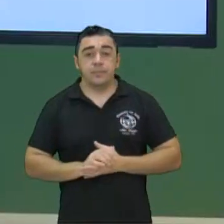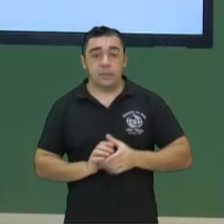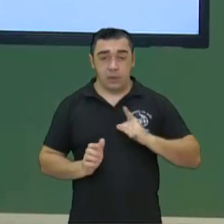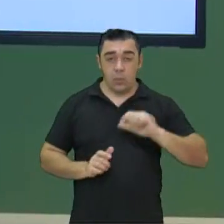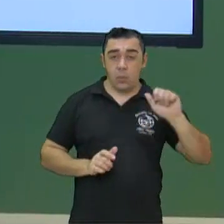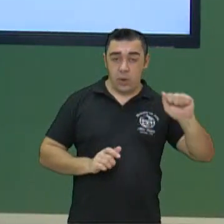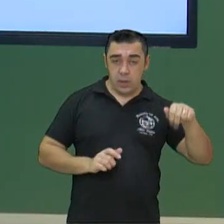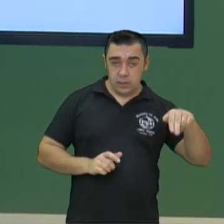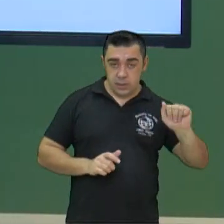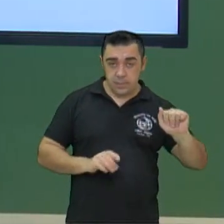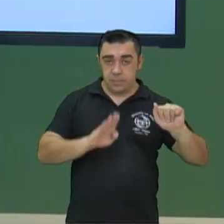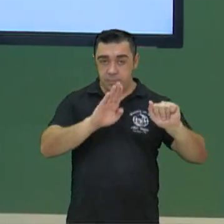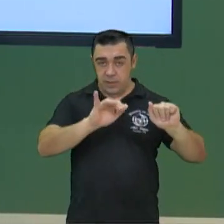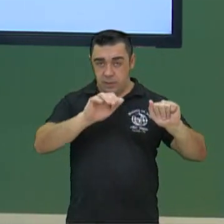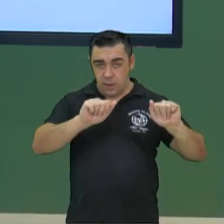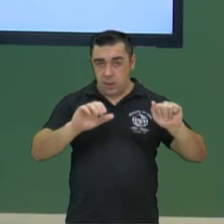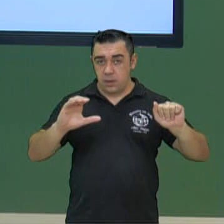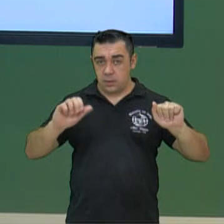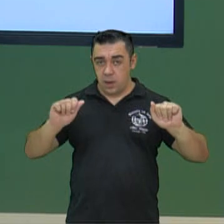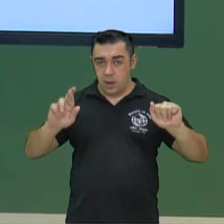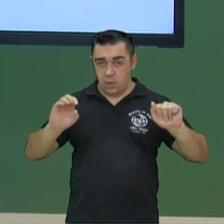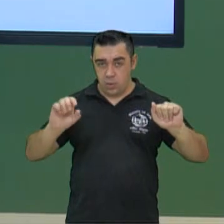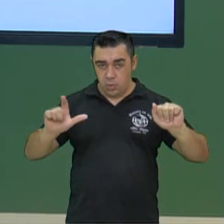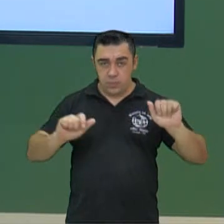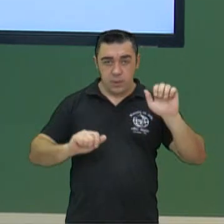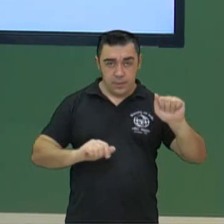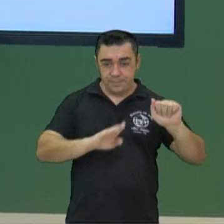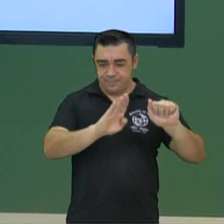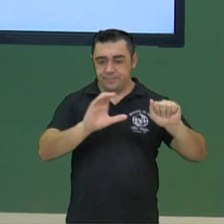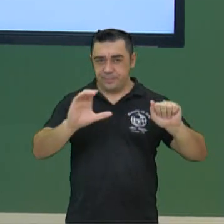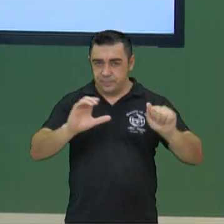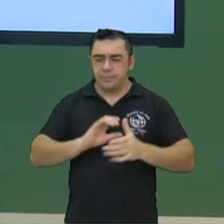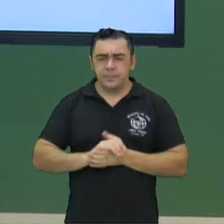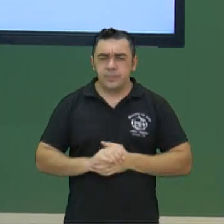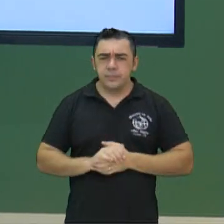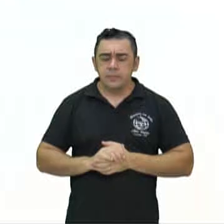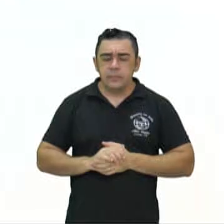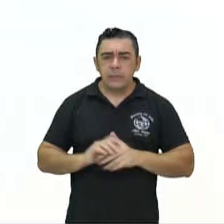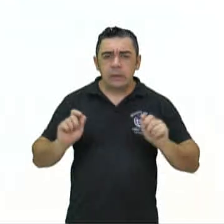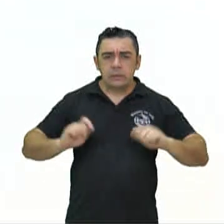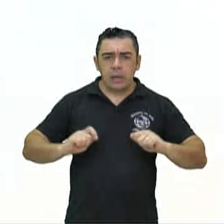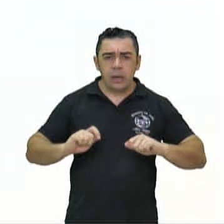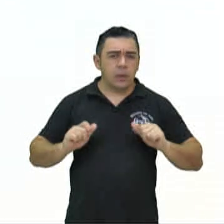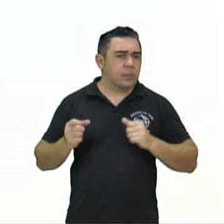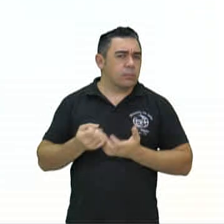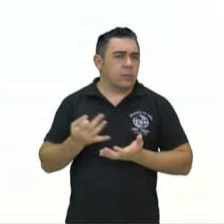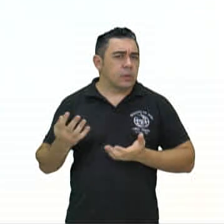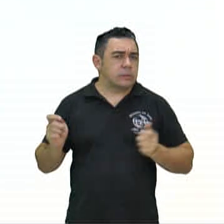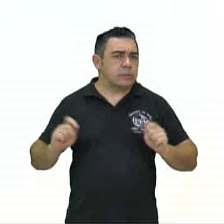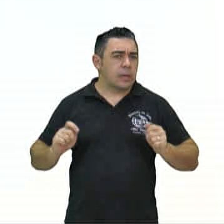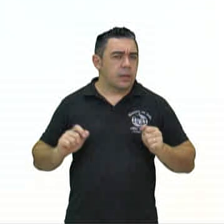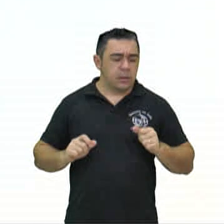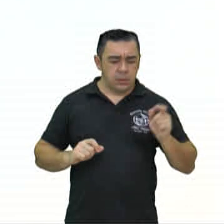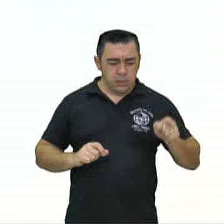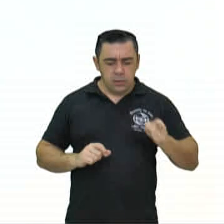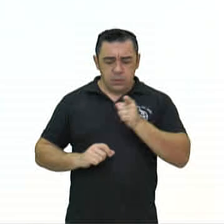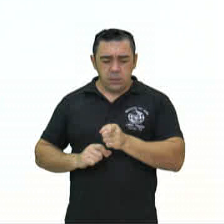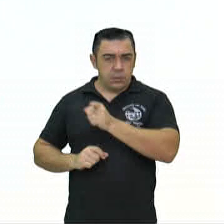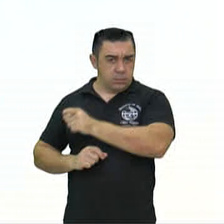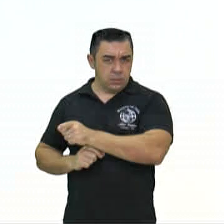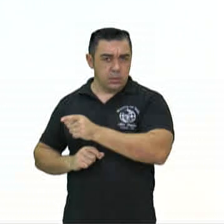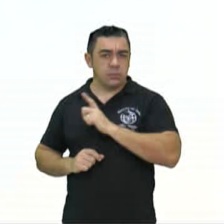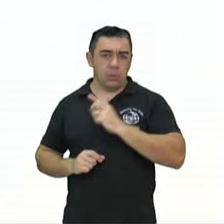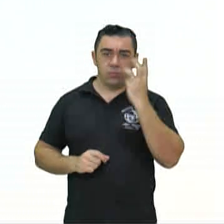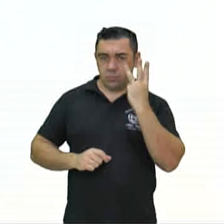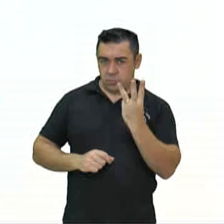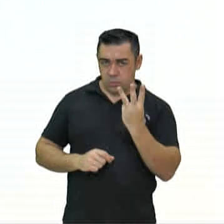Ana, Bia e Carol. Nessa primeira carteira, quantas possibilidades eu tenho para elas sentar?